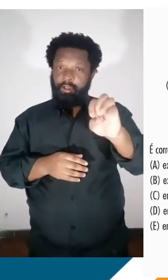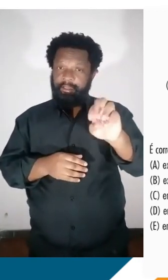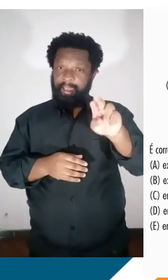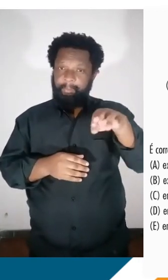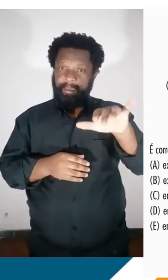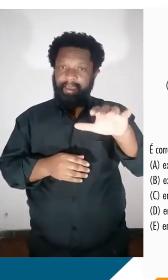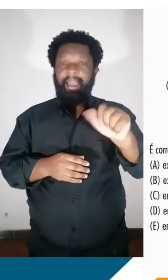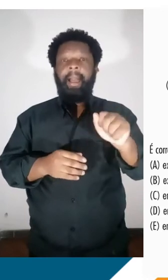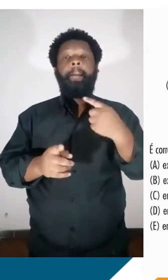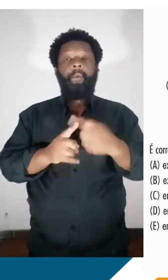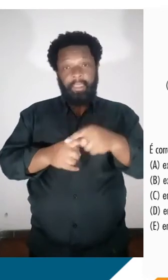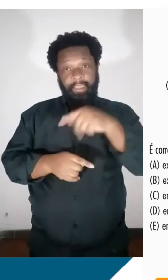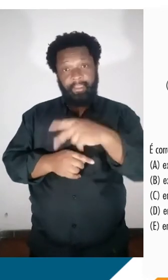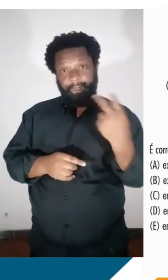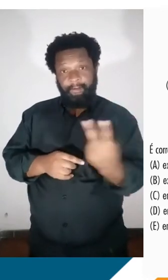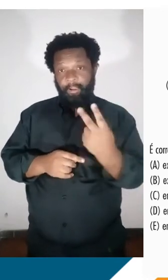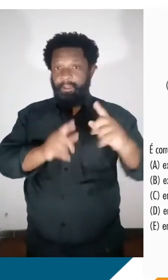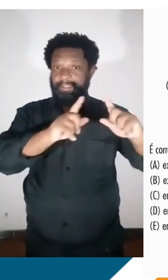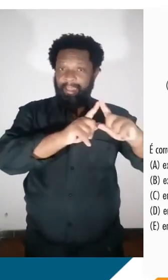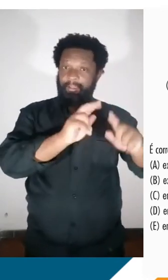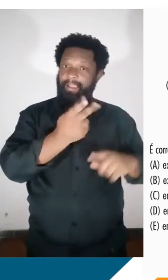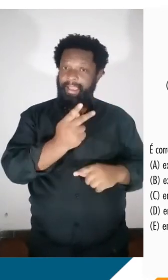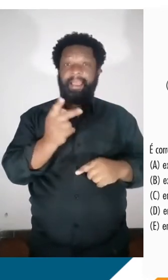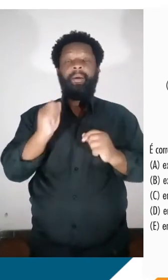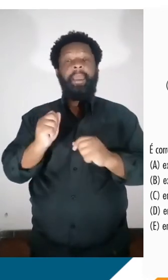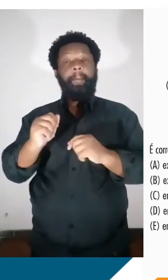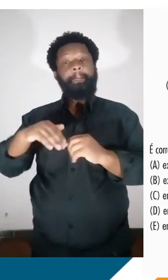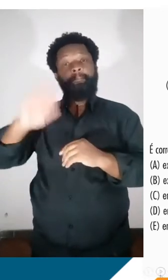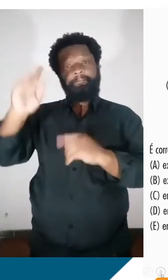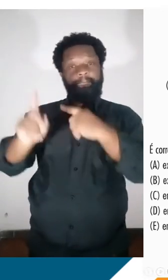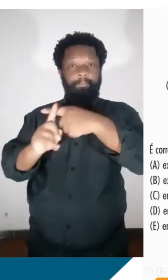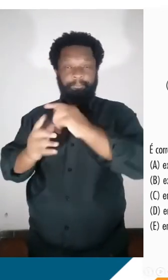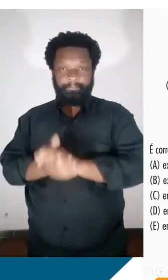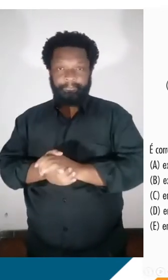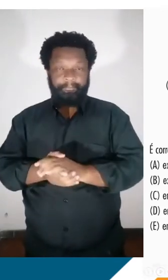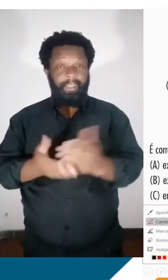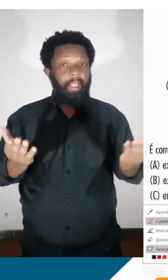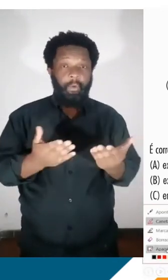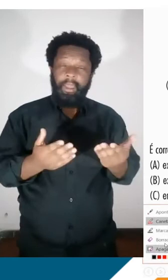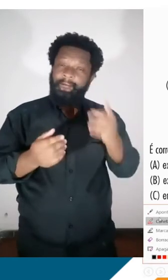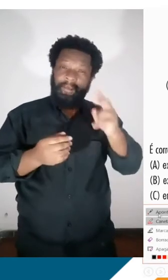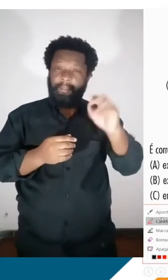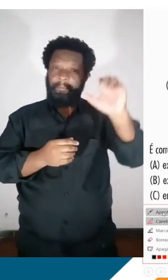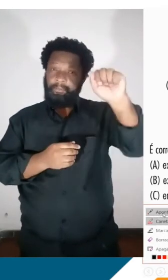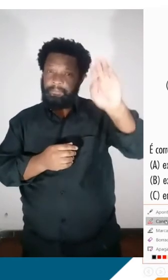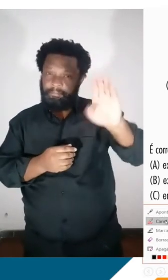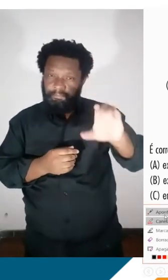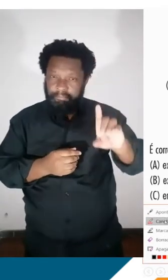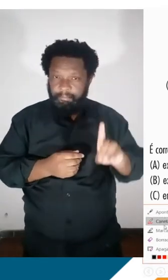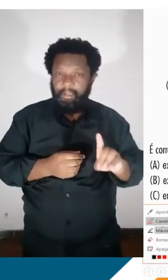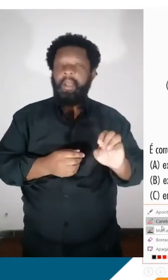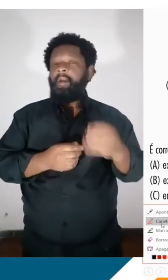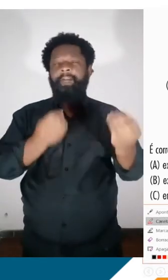ΔH, a gente já consegue tirar essa informação, tá bom? Então, vamos observar as alternativas e